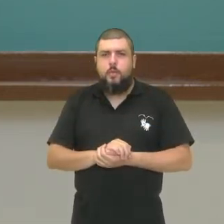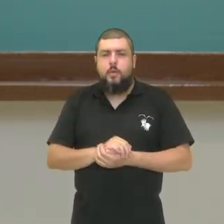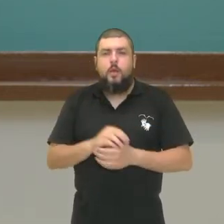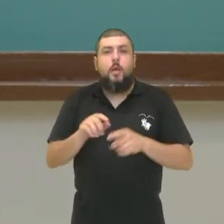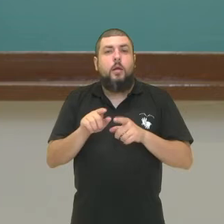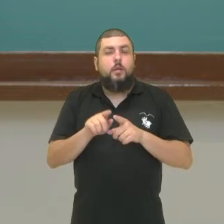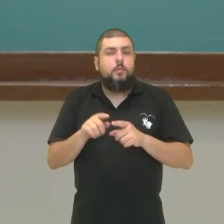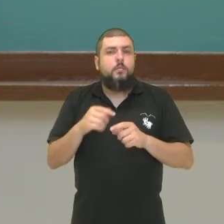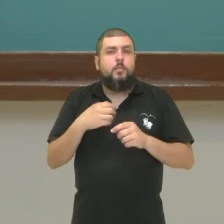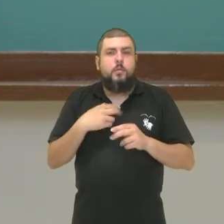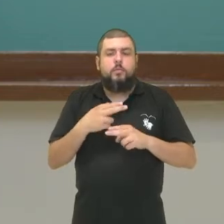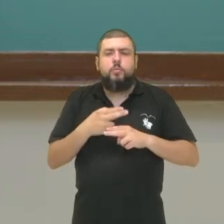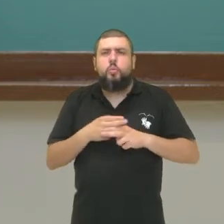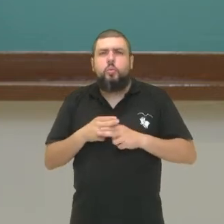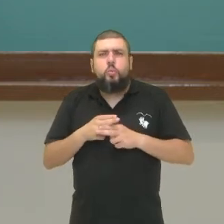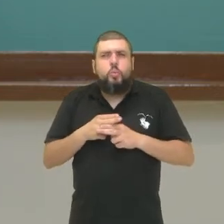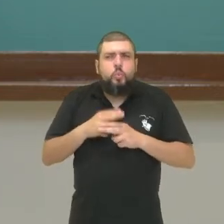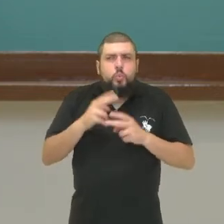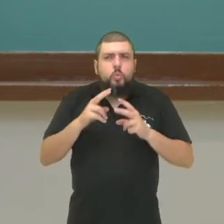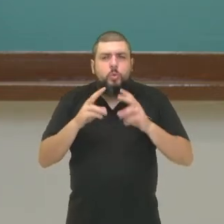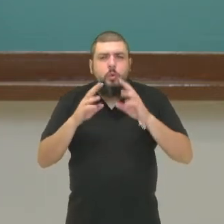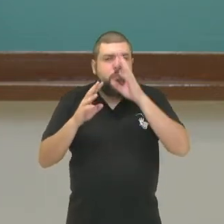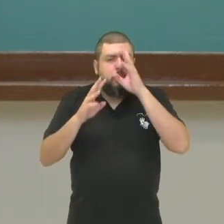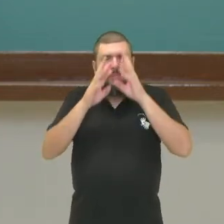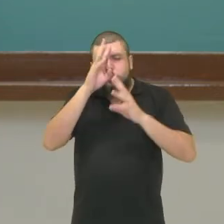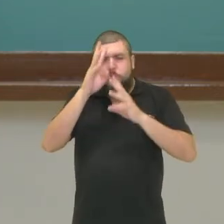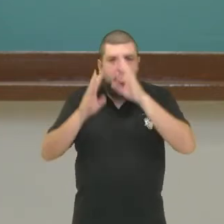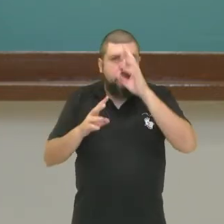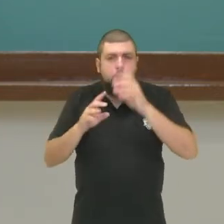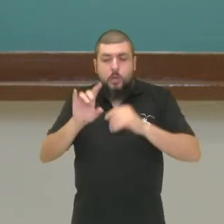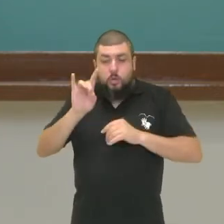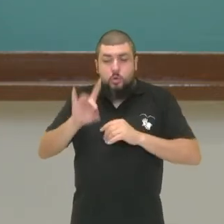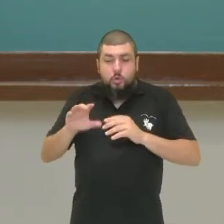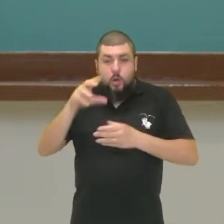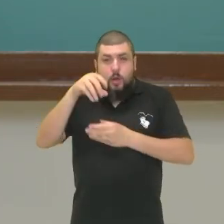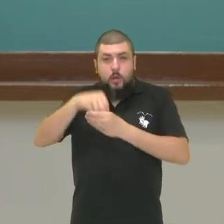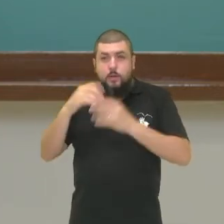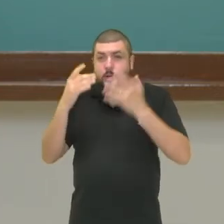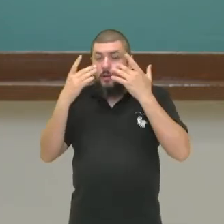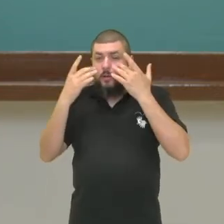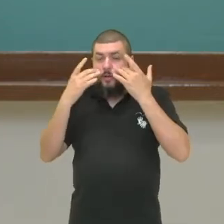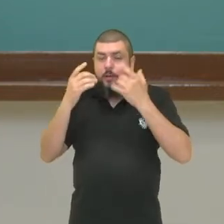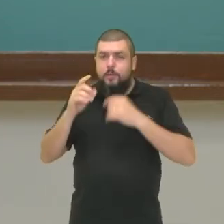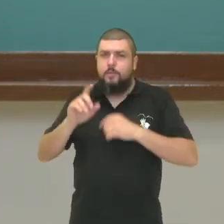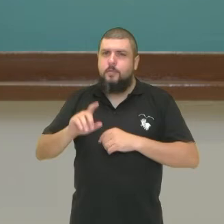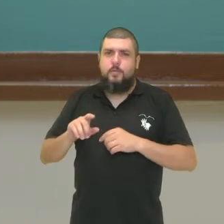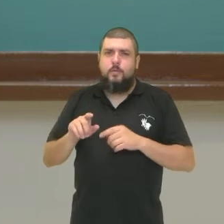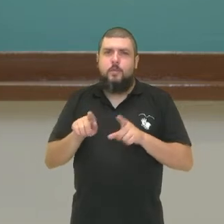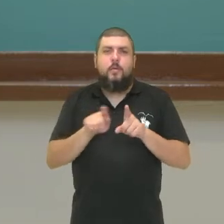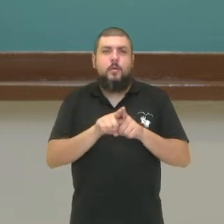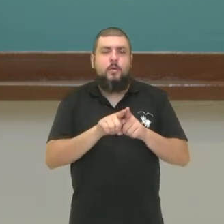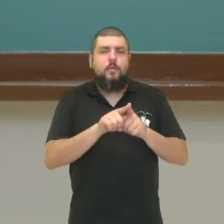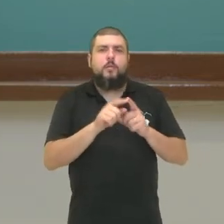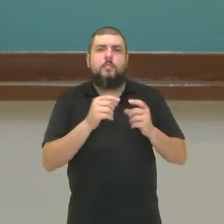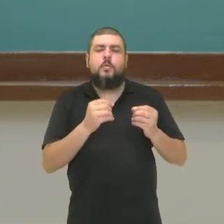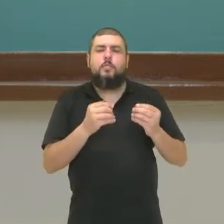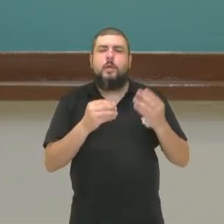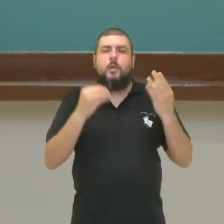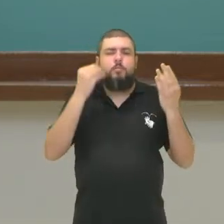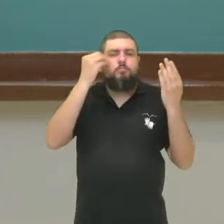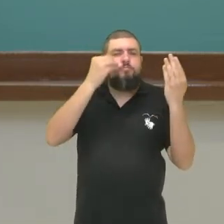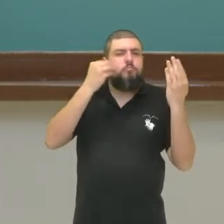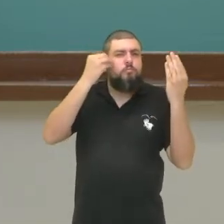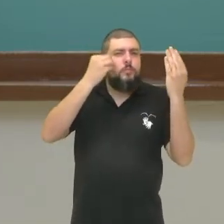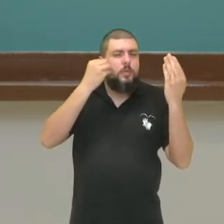limites do teatro para outras áreas da vivência humana, como os da psicoterapia e da educação. Exemplos